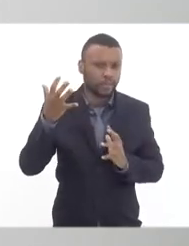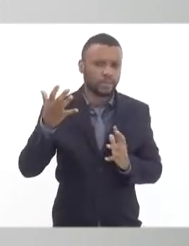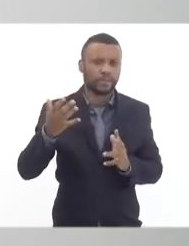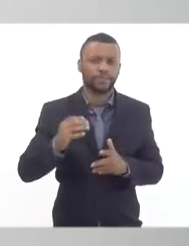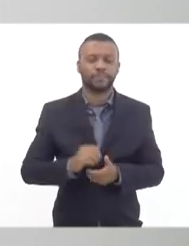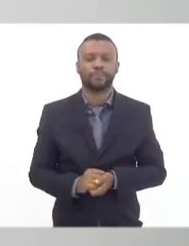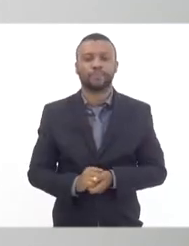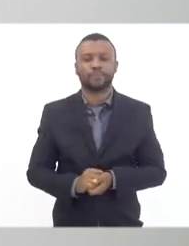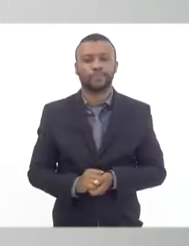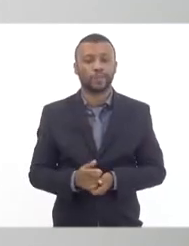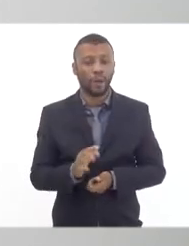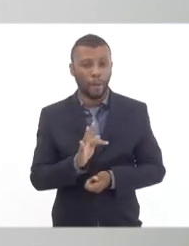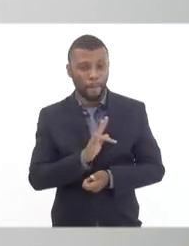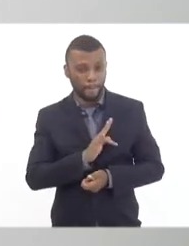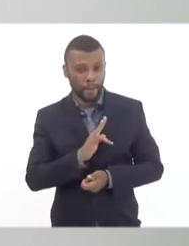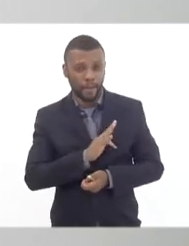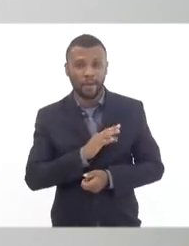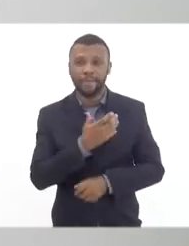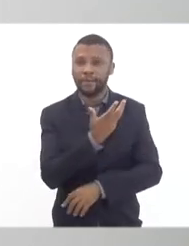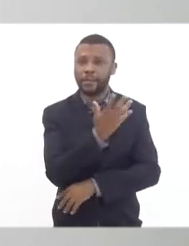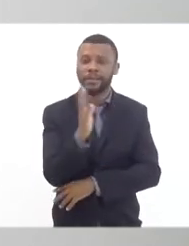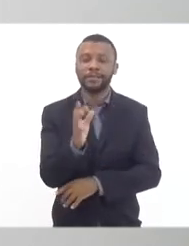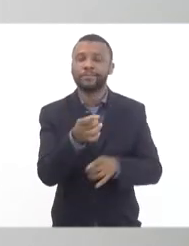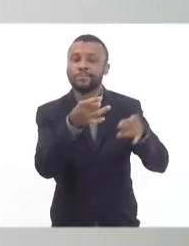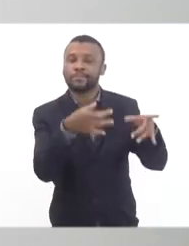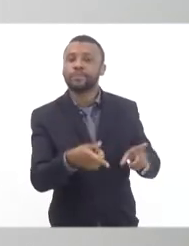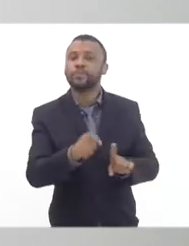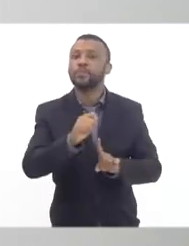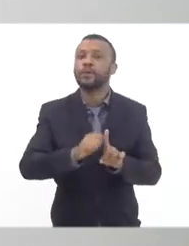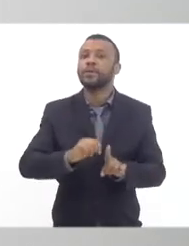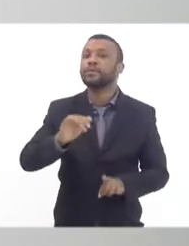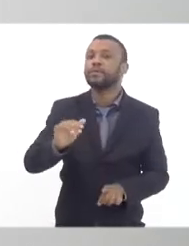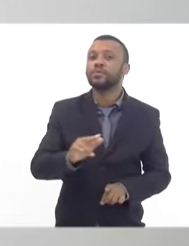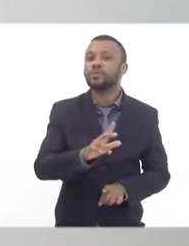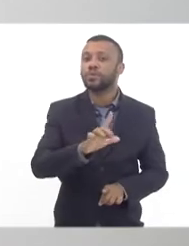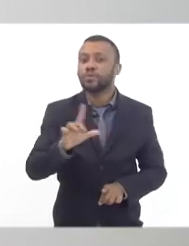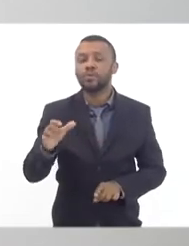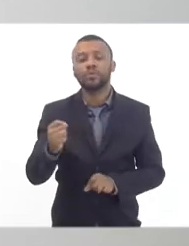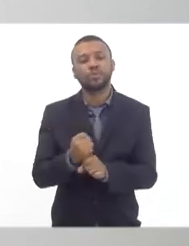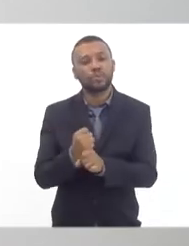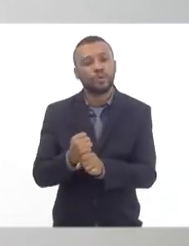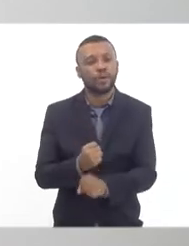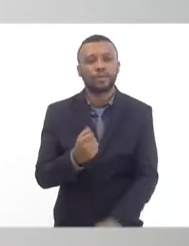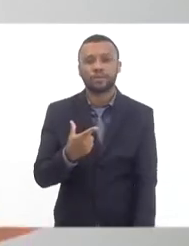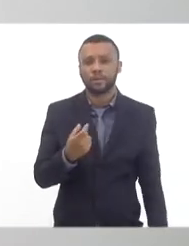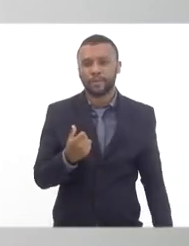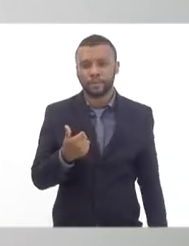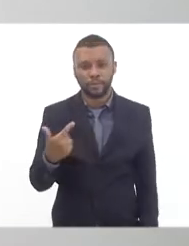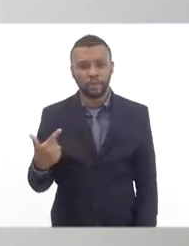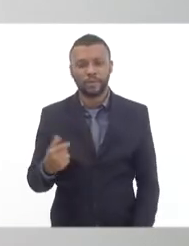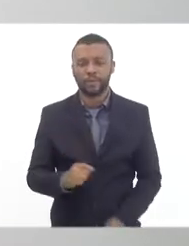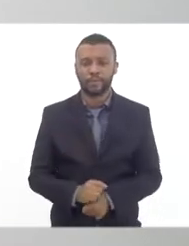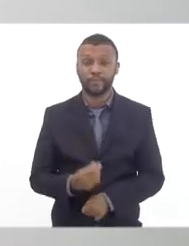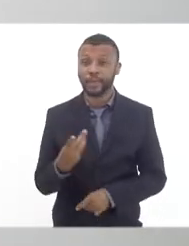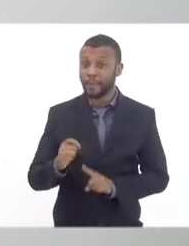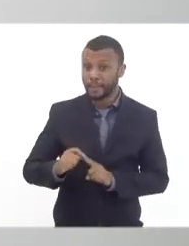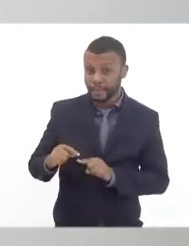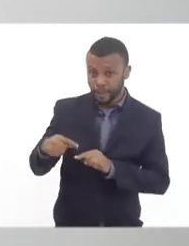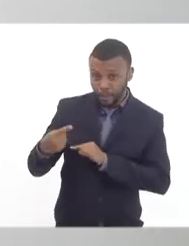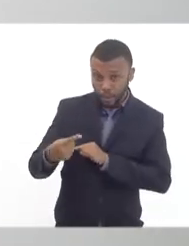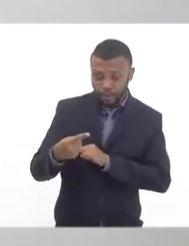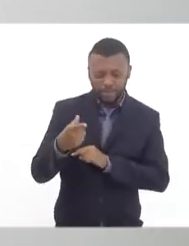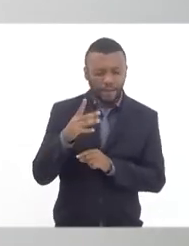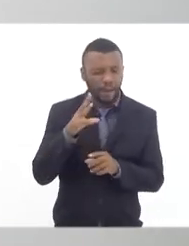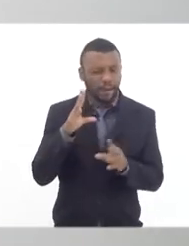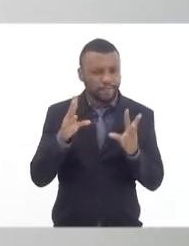O antigo batalhão florestal saiu de lá, gente, em julho de 2012. 3 meses depois, numa fala bem